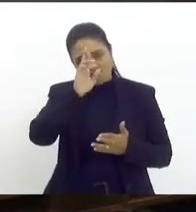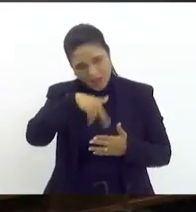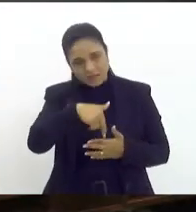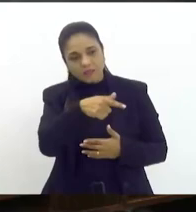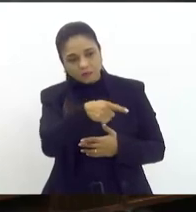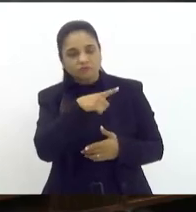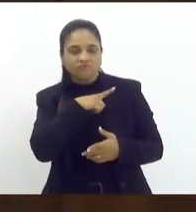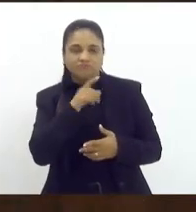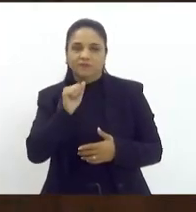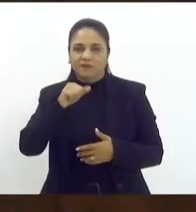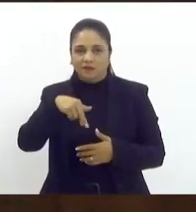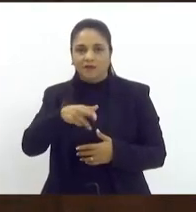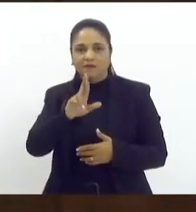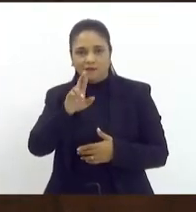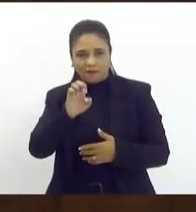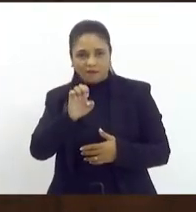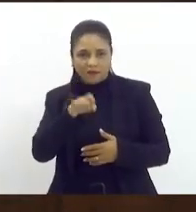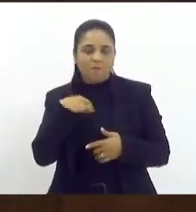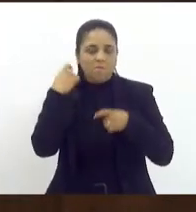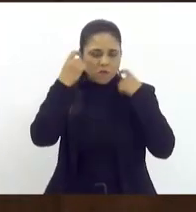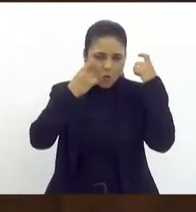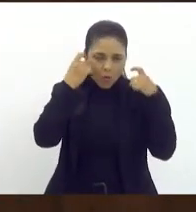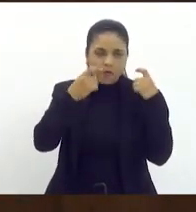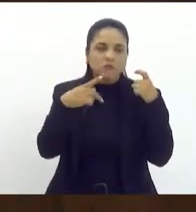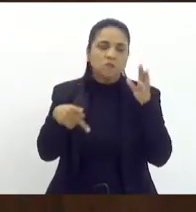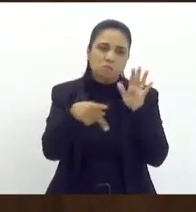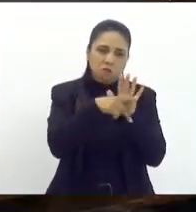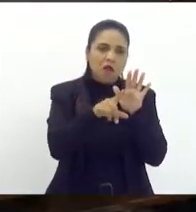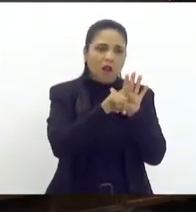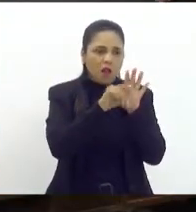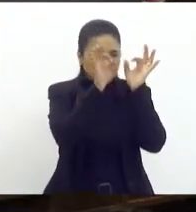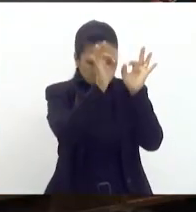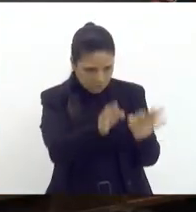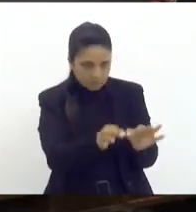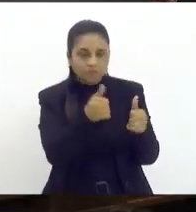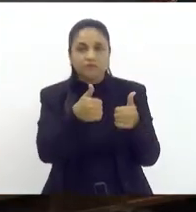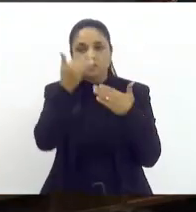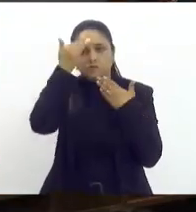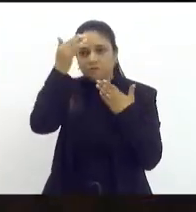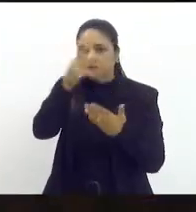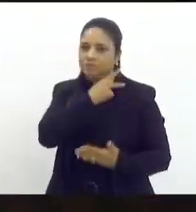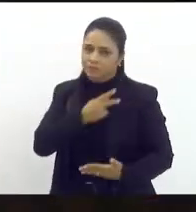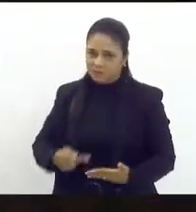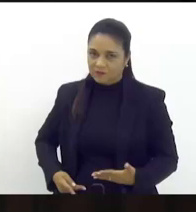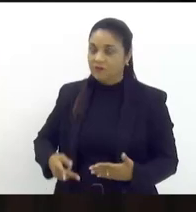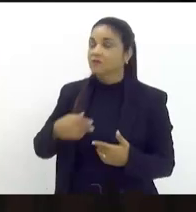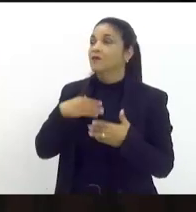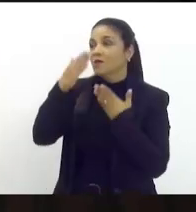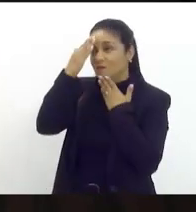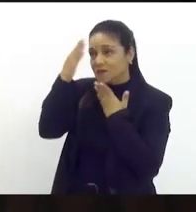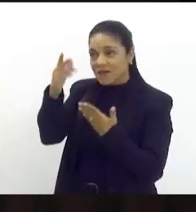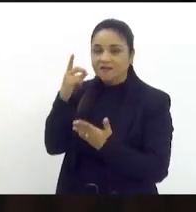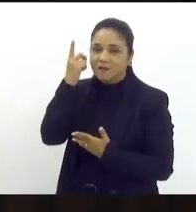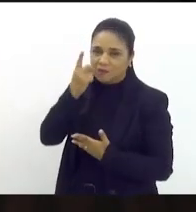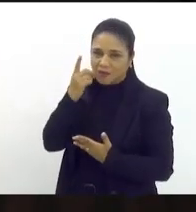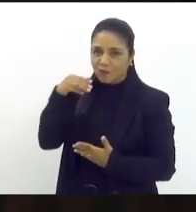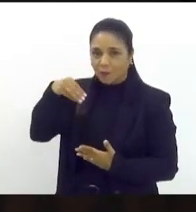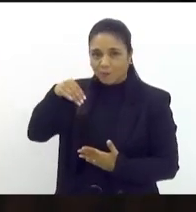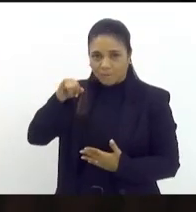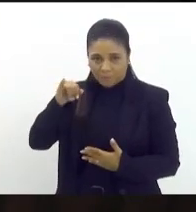a vossa preocupação e o vosso projeto Obrigado presidente Obrigado deputado minc